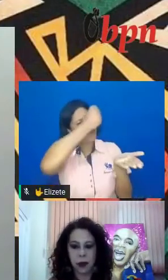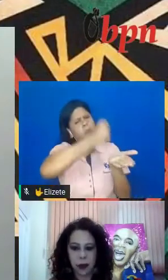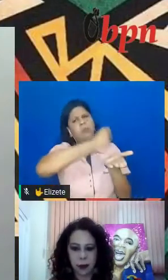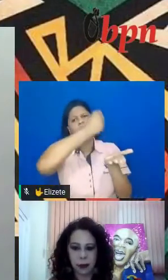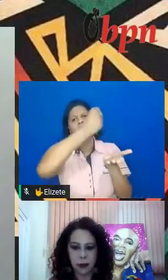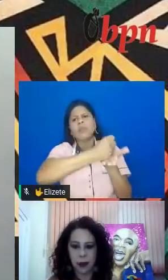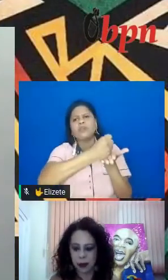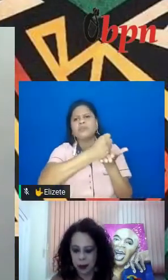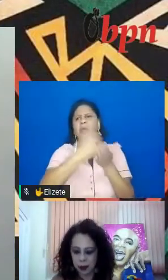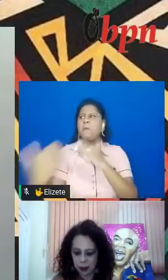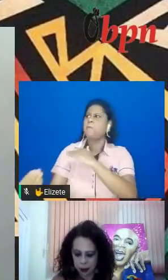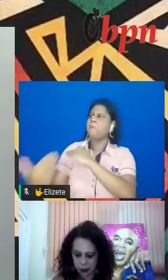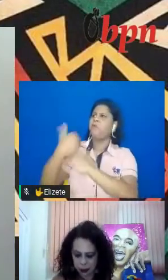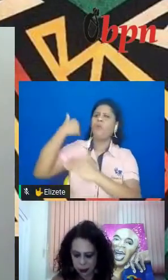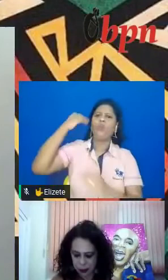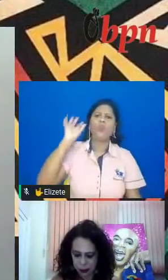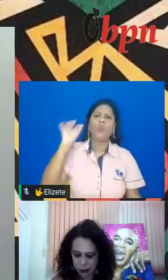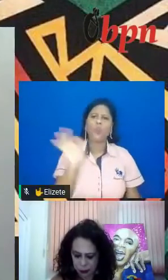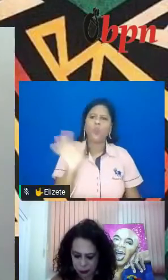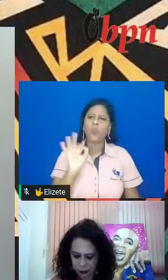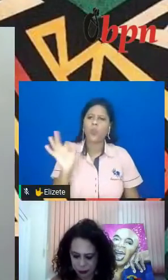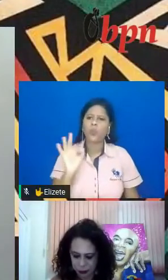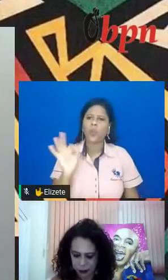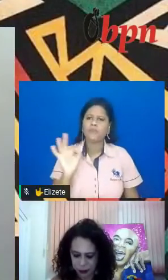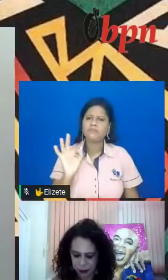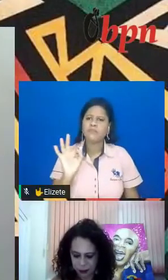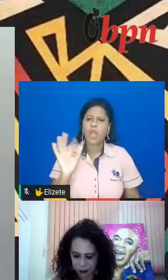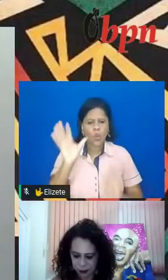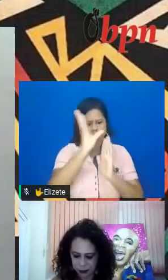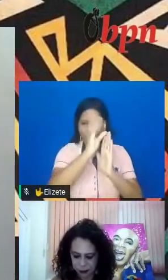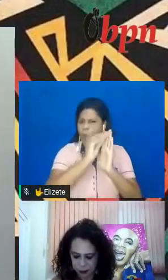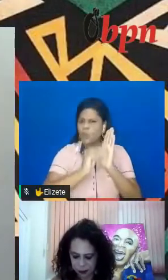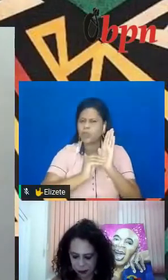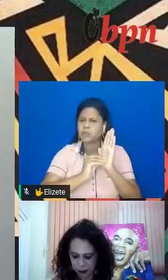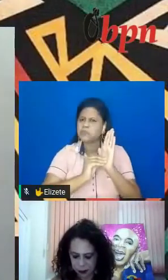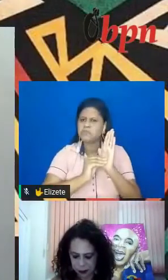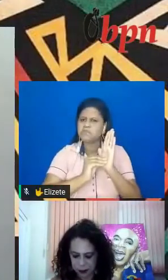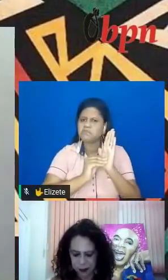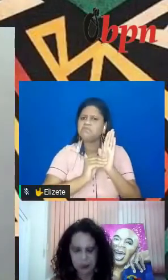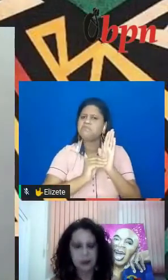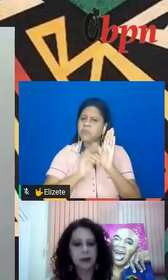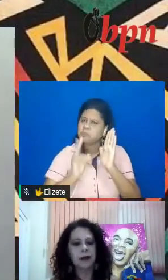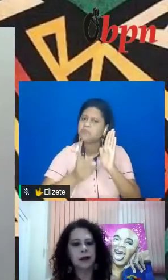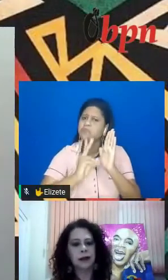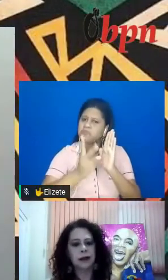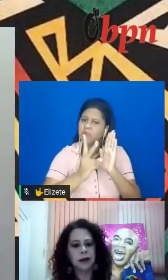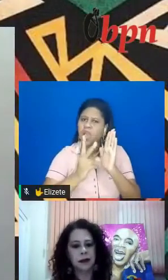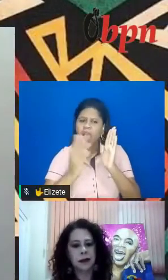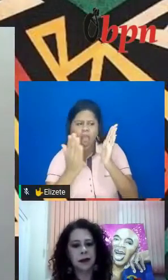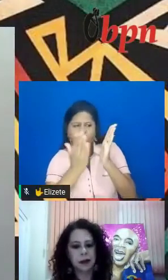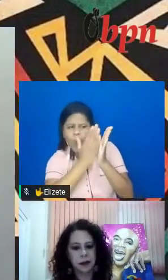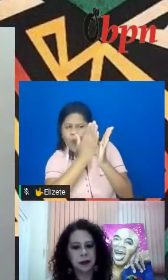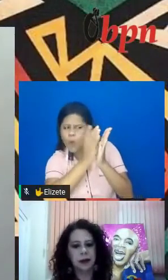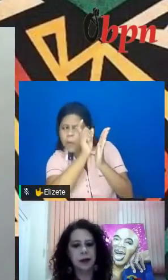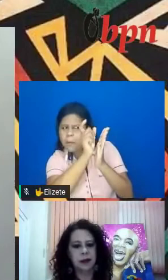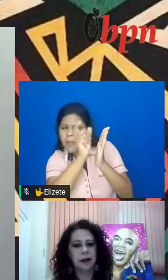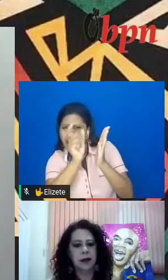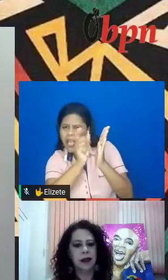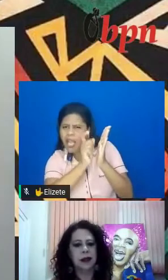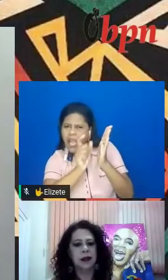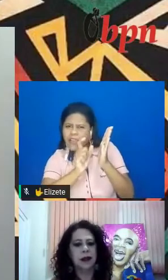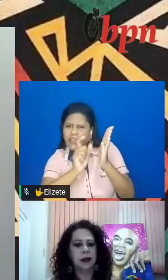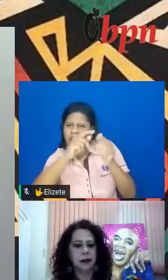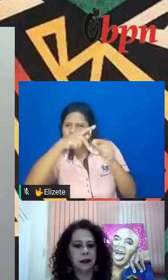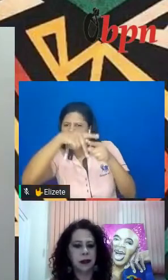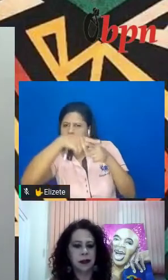nenhuma interferência do ponto de vista do conteúdo. Pode ter uma coisa ou outra, mas é mais uma questão de correção